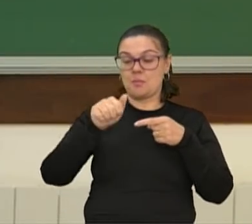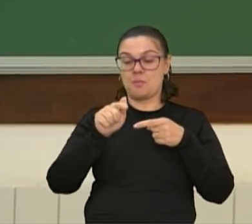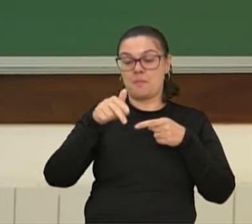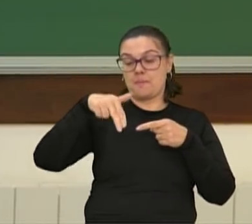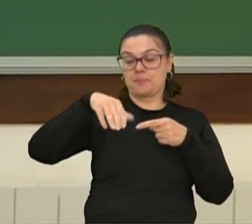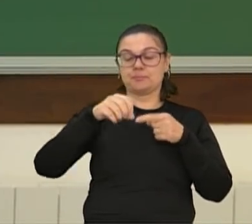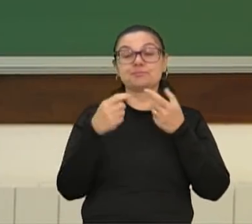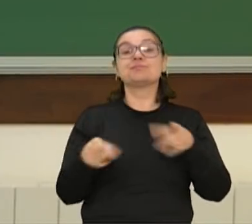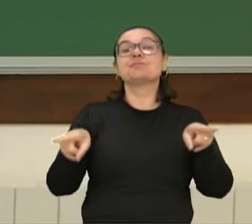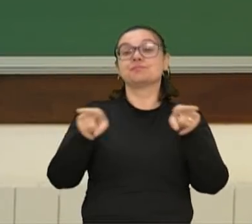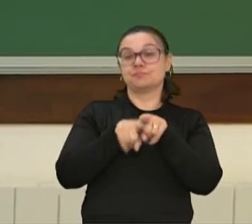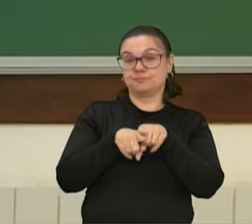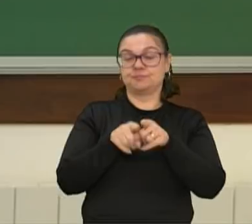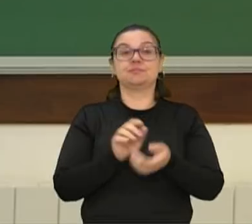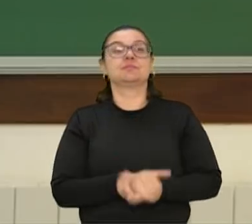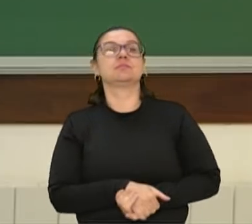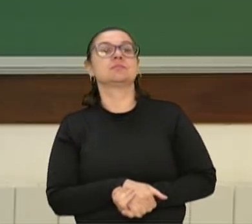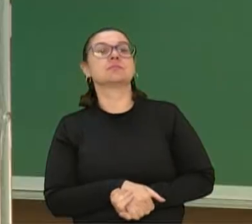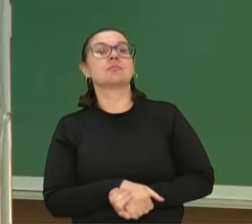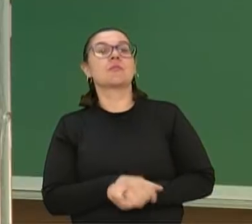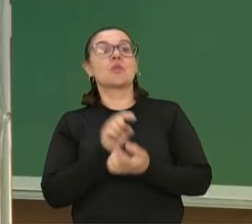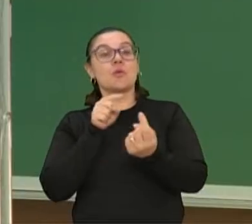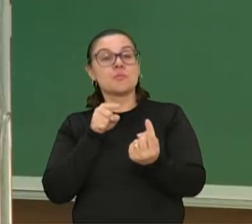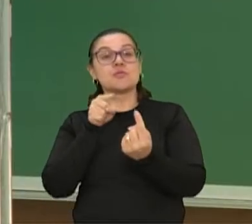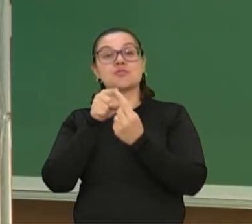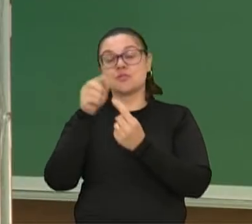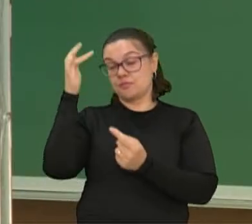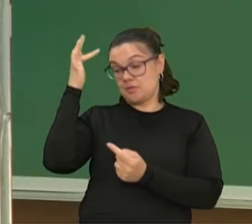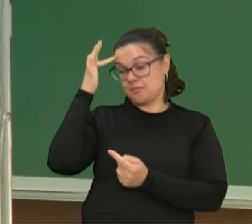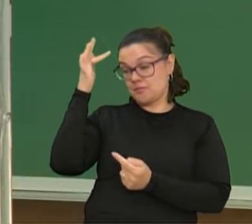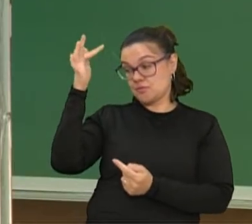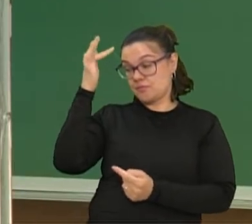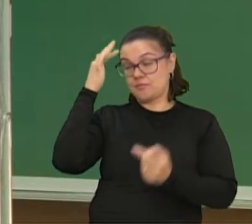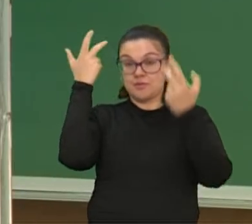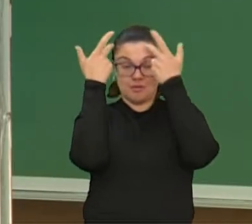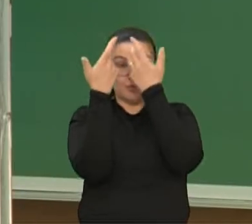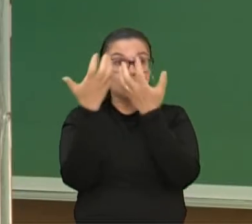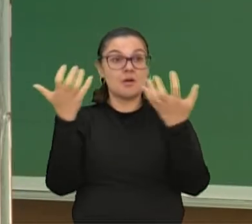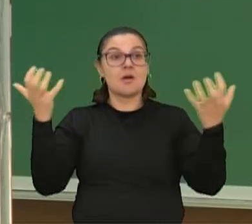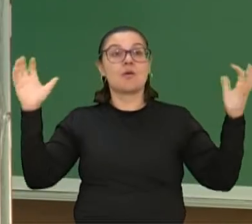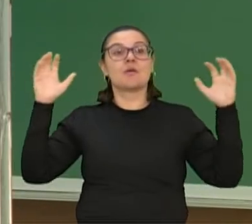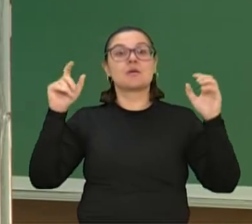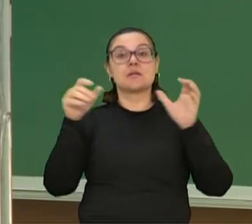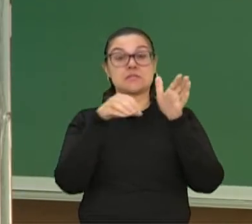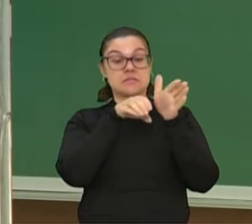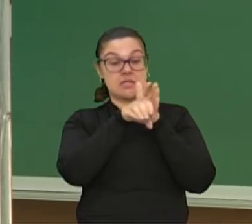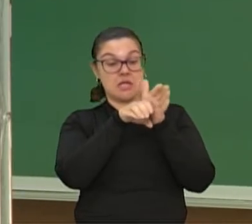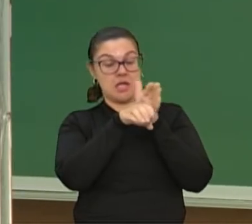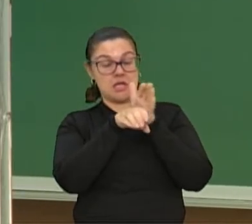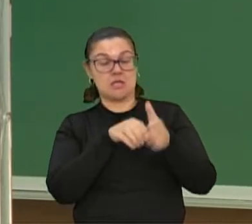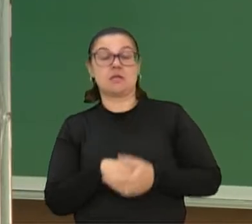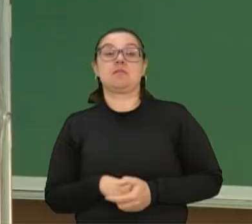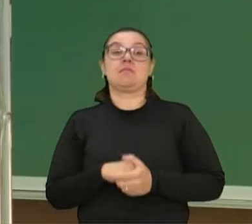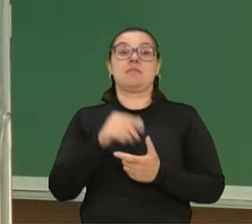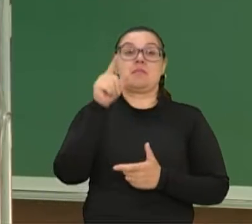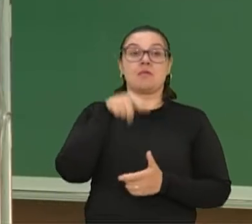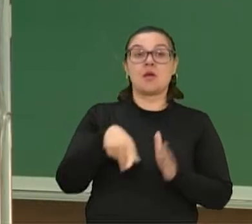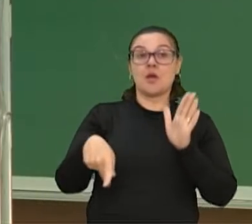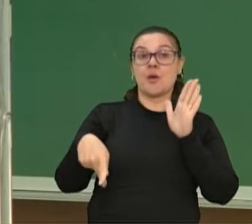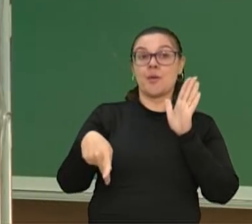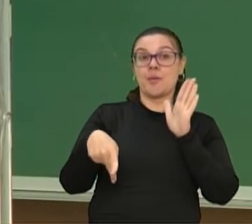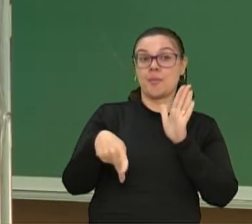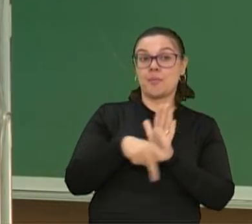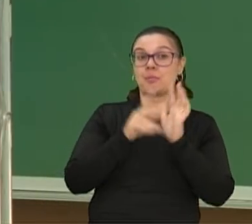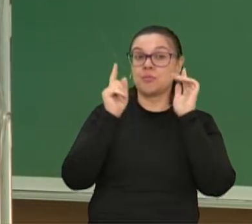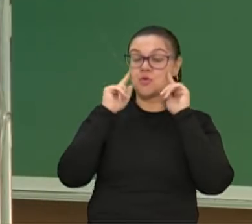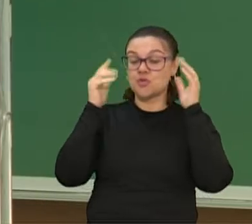faz a mesma coisa. O objetivo da filosofia natural, ou ciência, é não